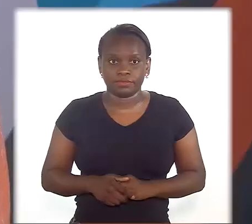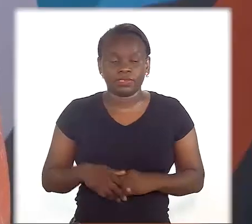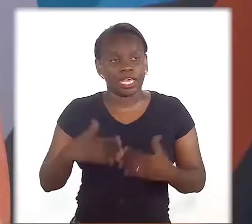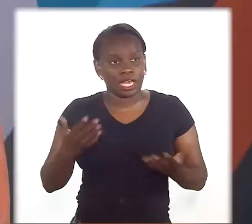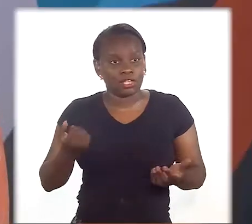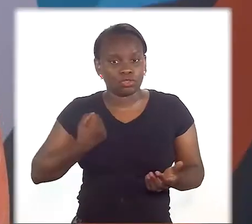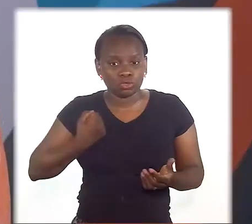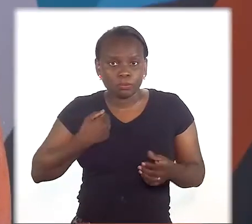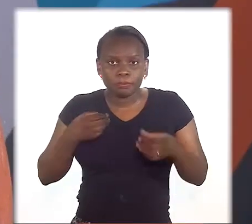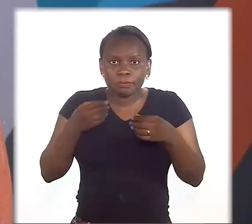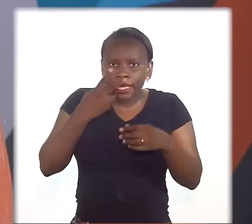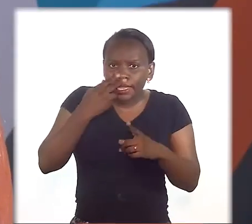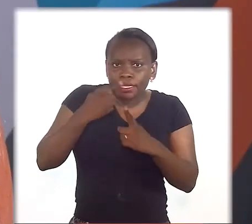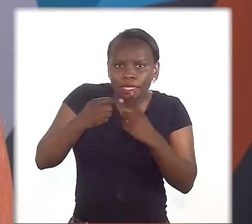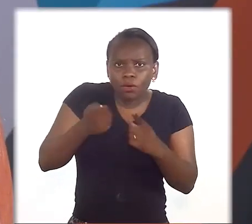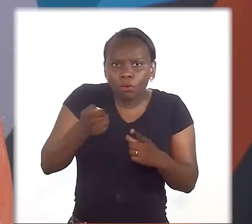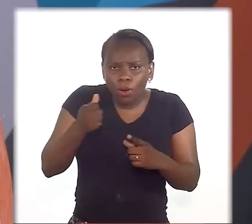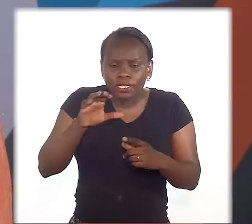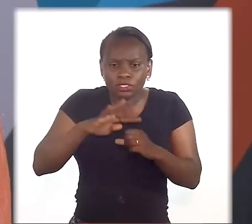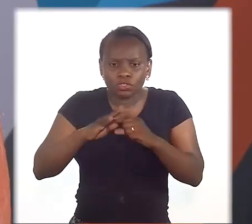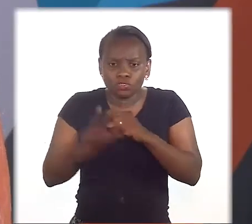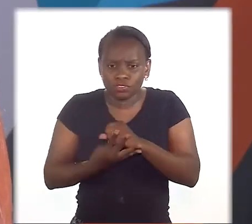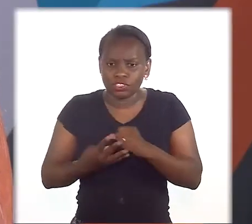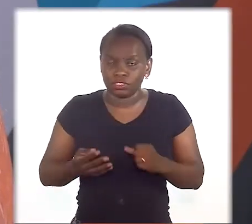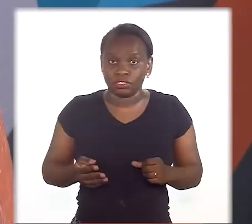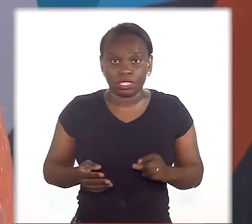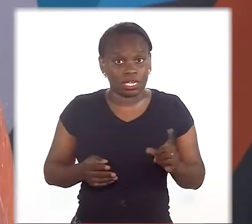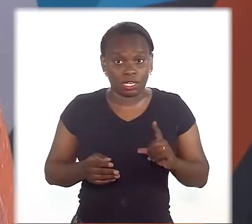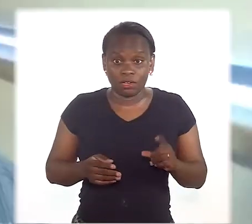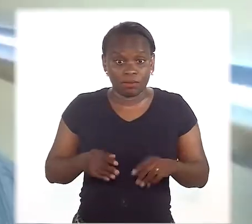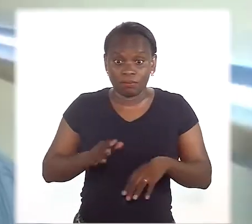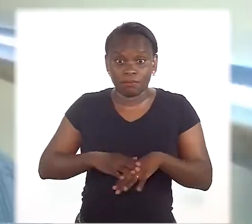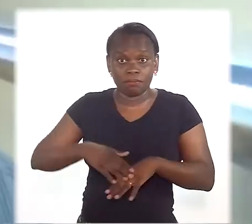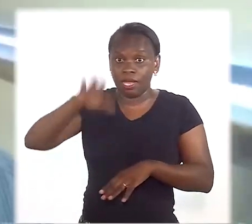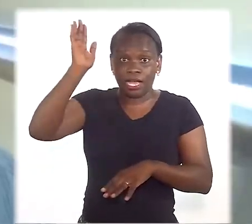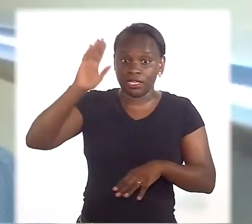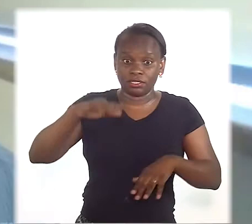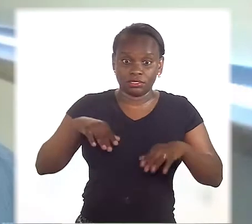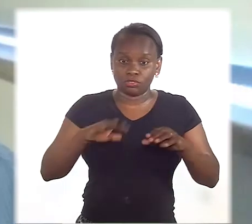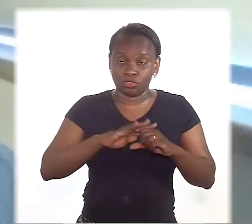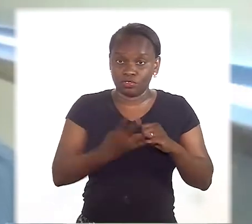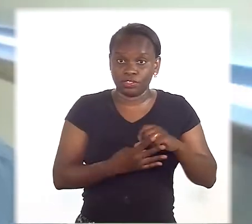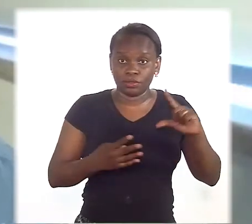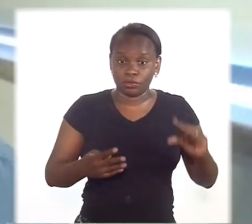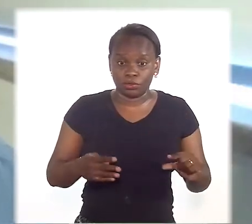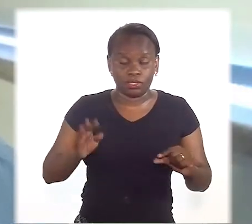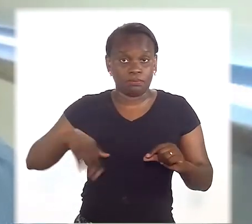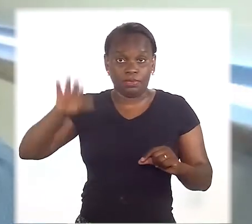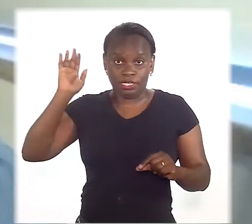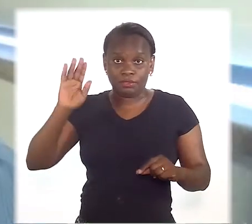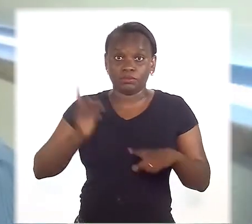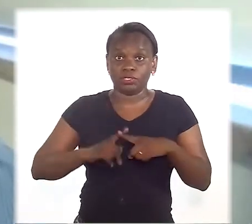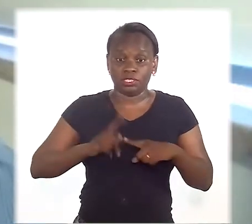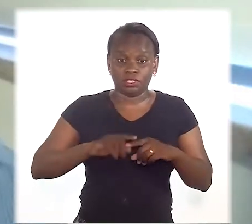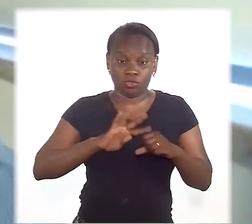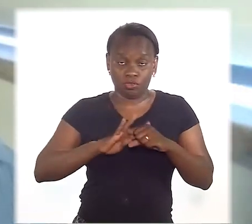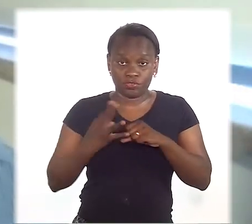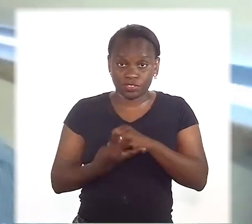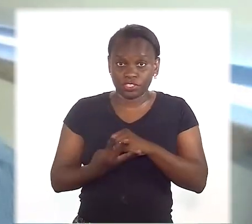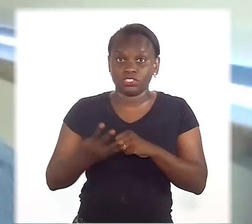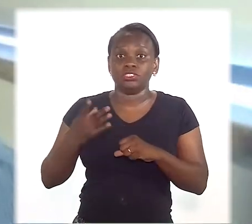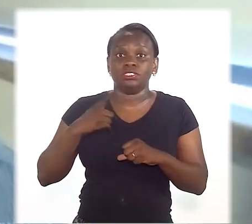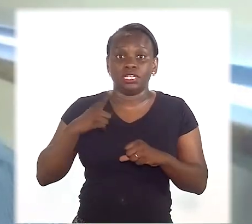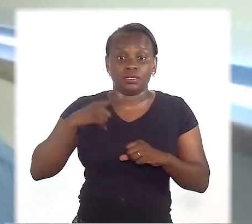um número muito. próximo ao Covid, né? É até Não, maior. próximo não. Ele é muito superior ao Covid, porque o Covid